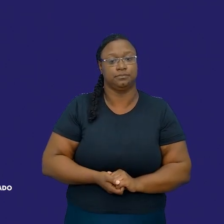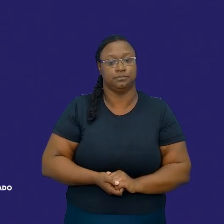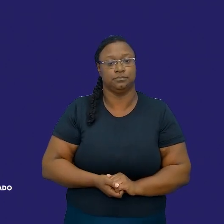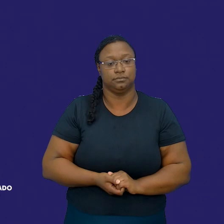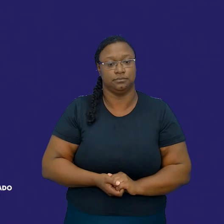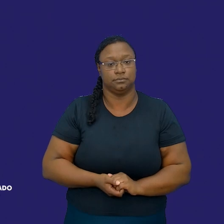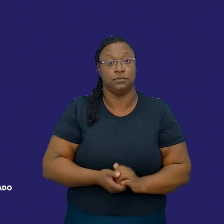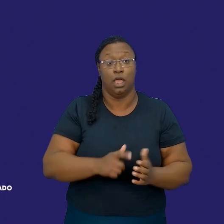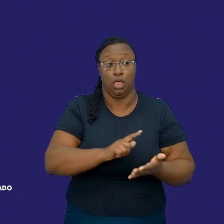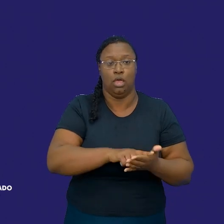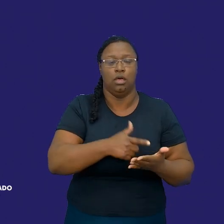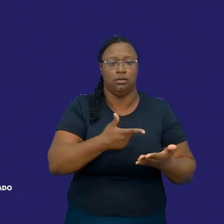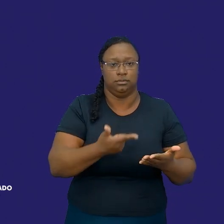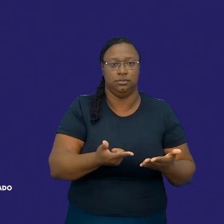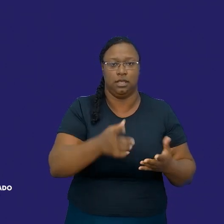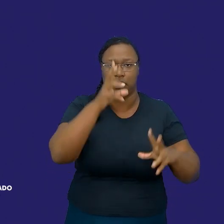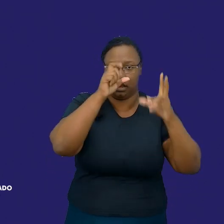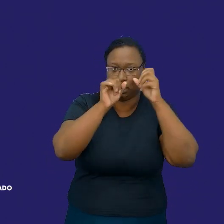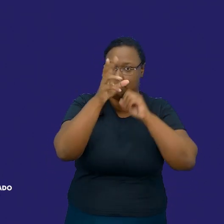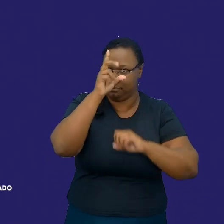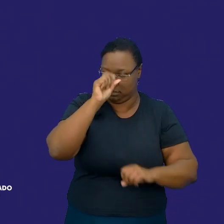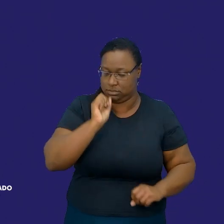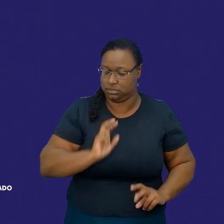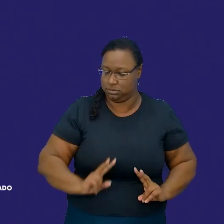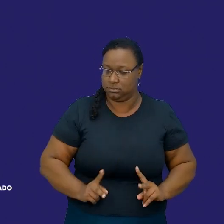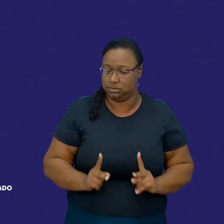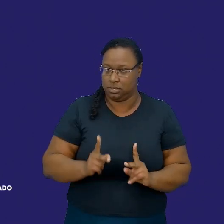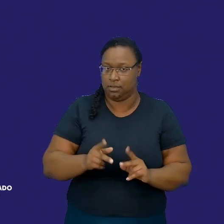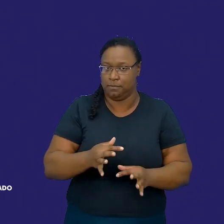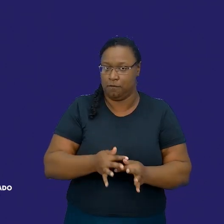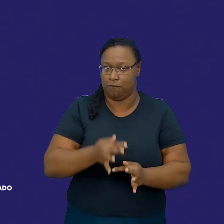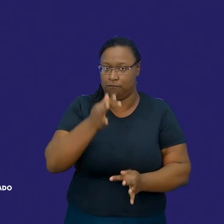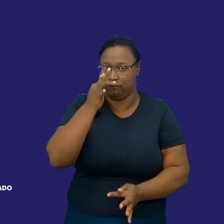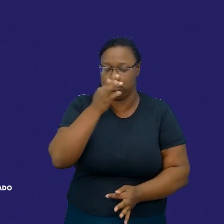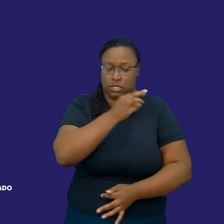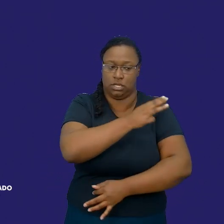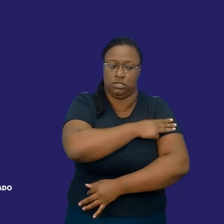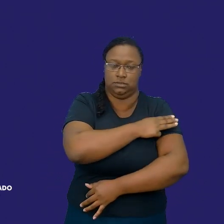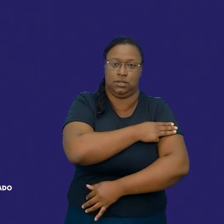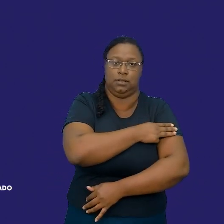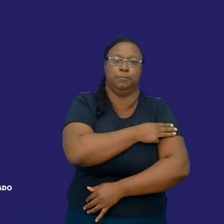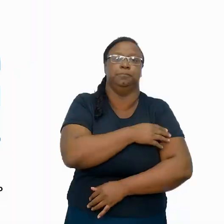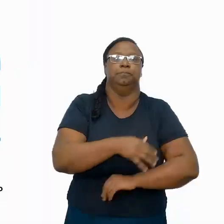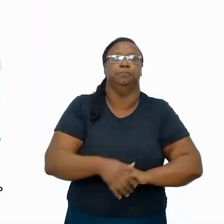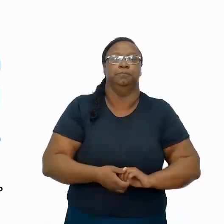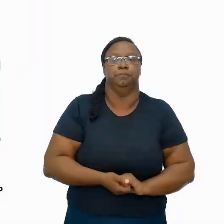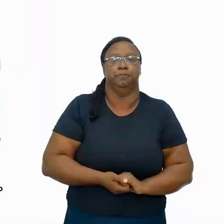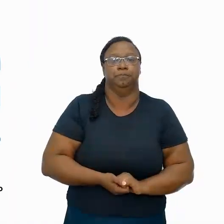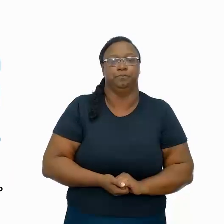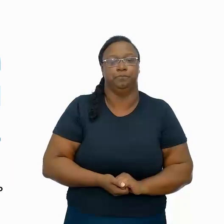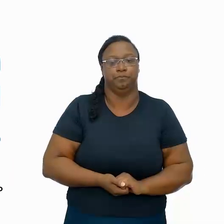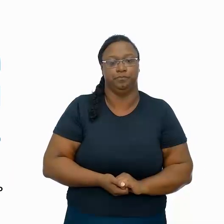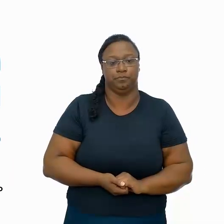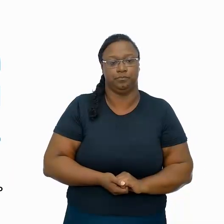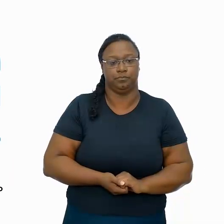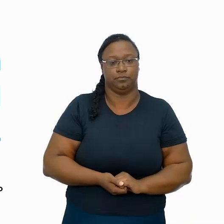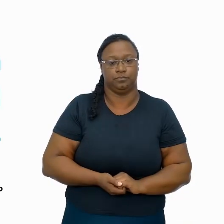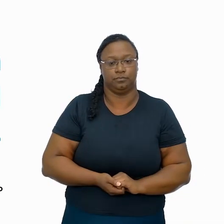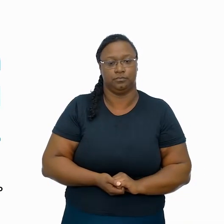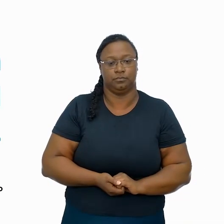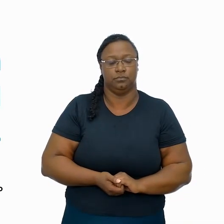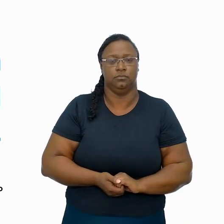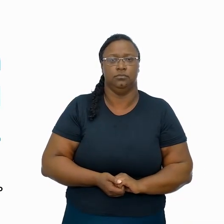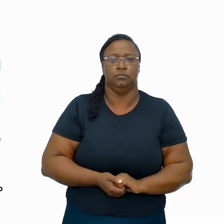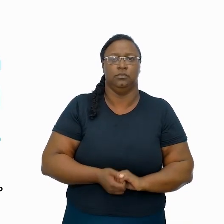do caderno, né, Aprender Sempre de Física para a terceira série do ensino médio. Então, na capa,